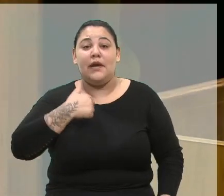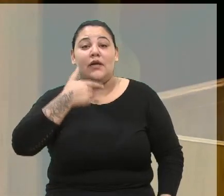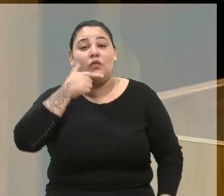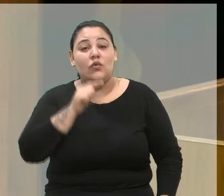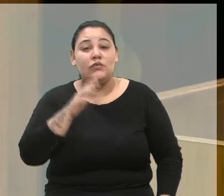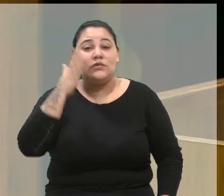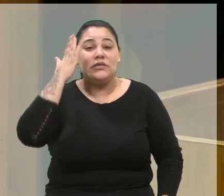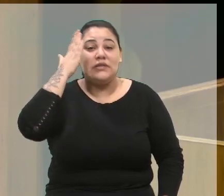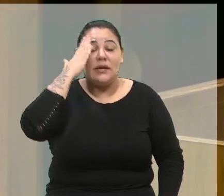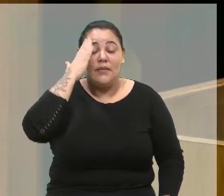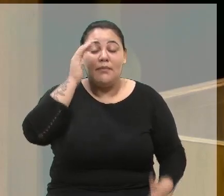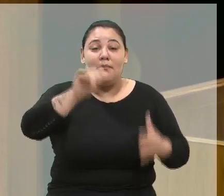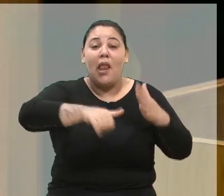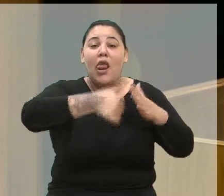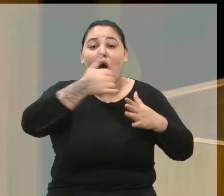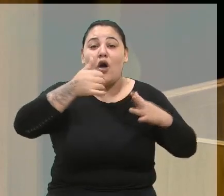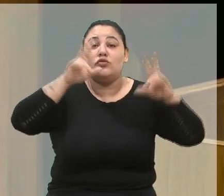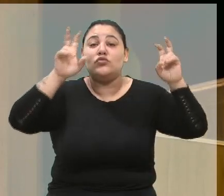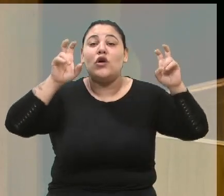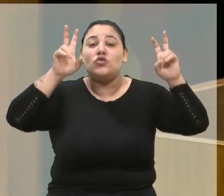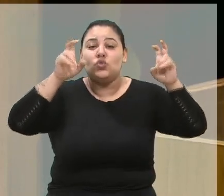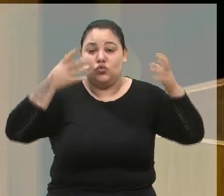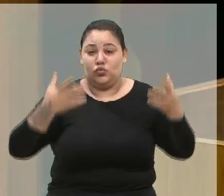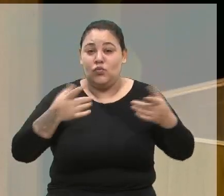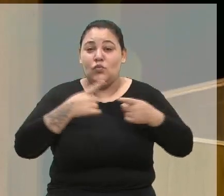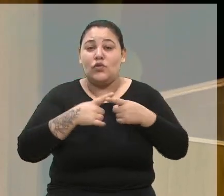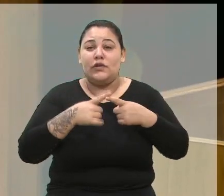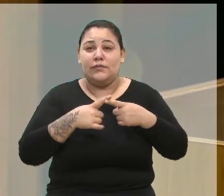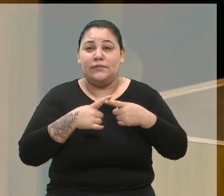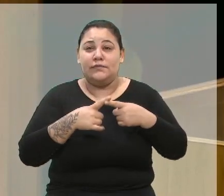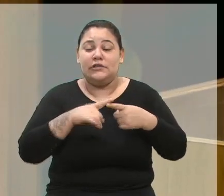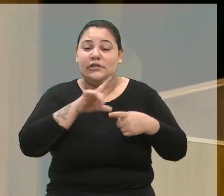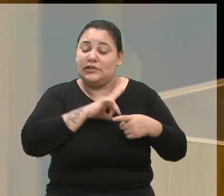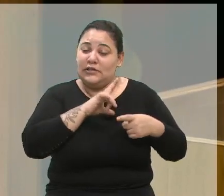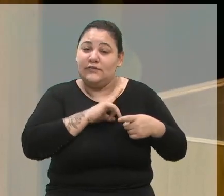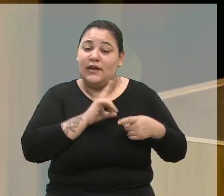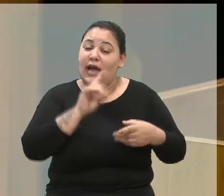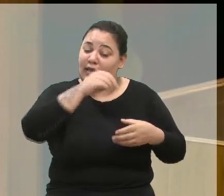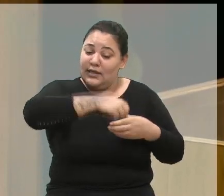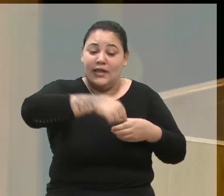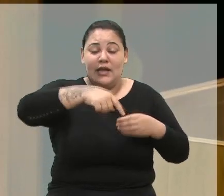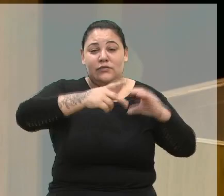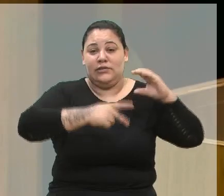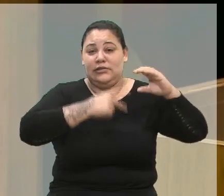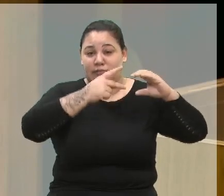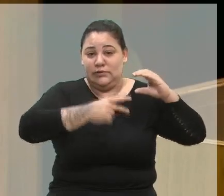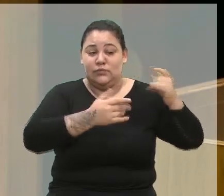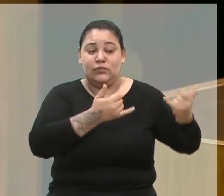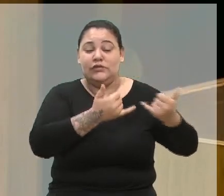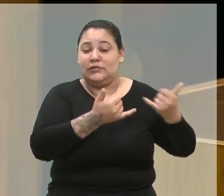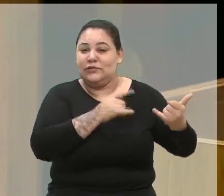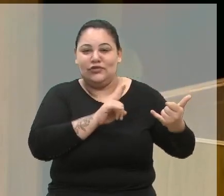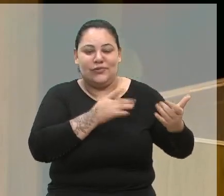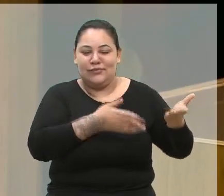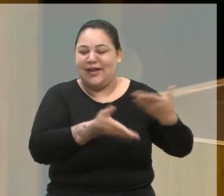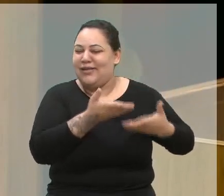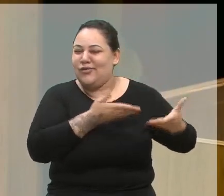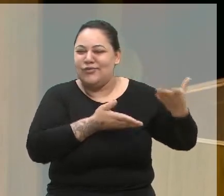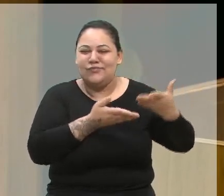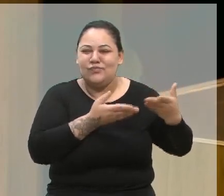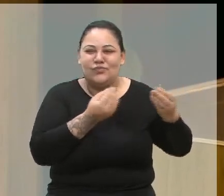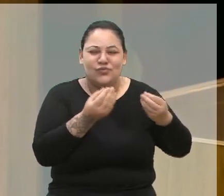sobre esse assunto. Foi um assunto que, inclusive, aqui dentro desta casa, a gente não tratou